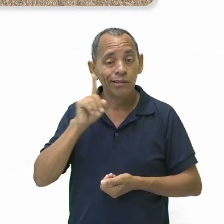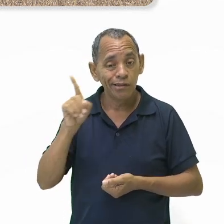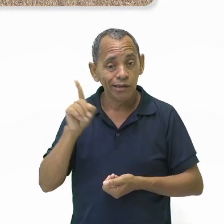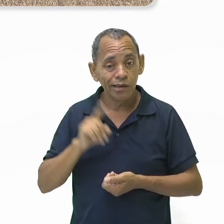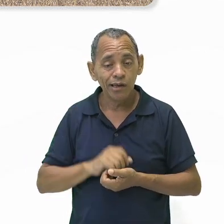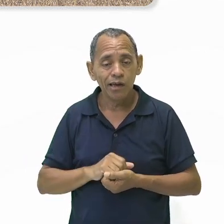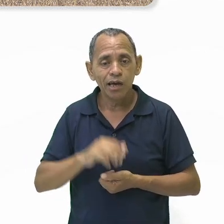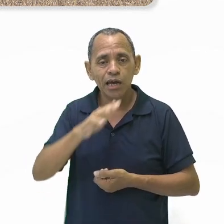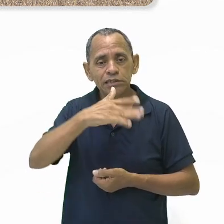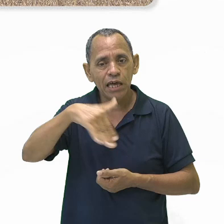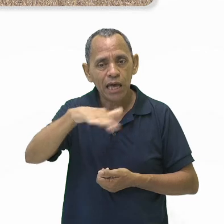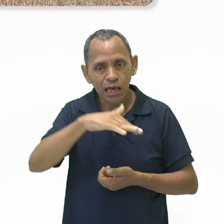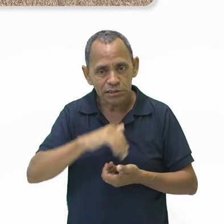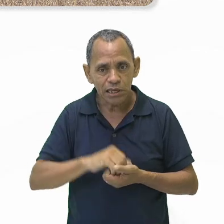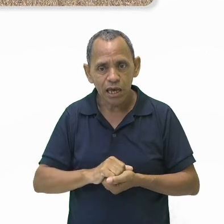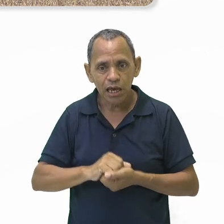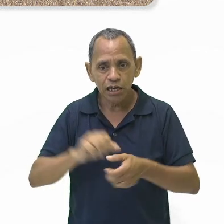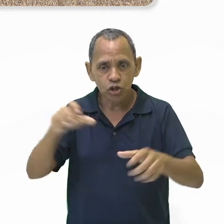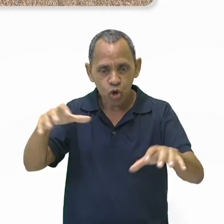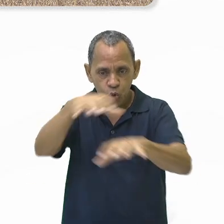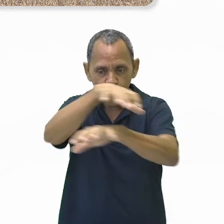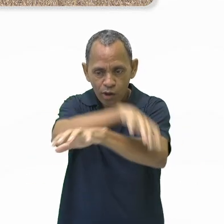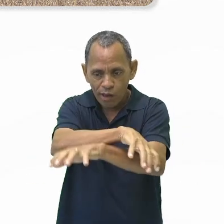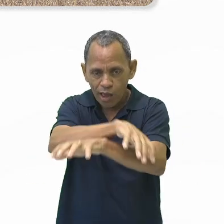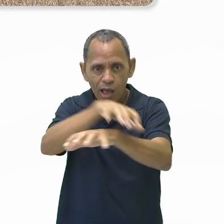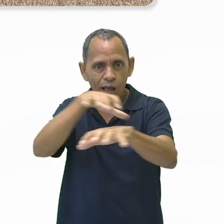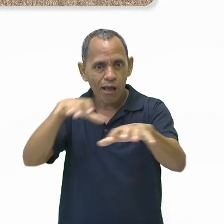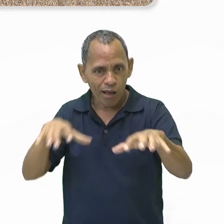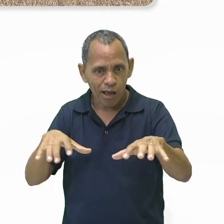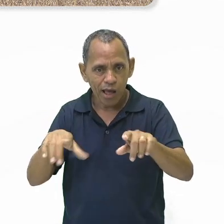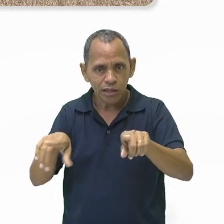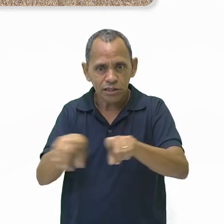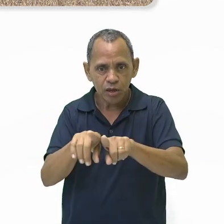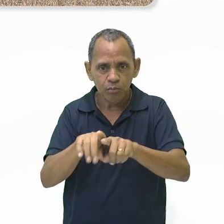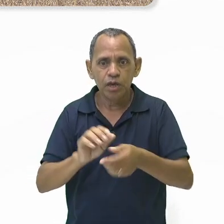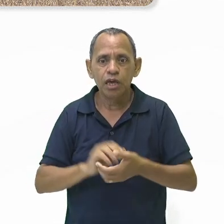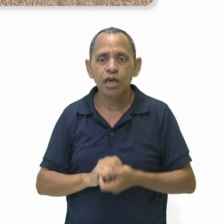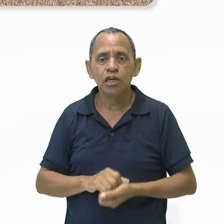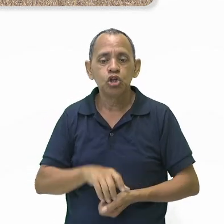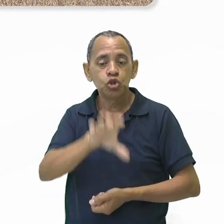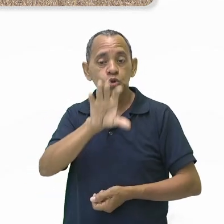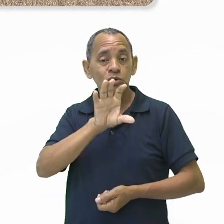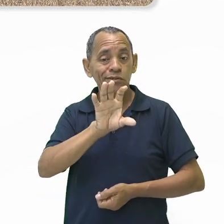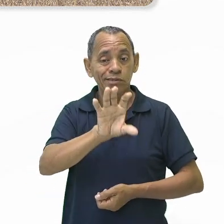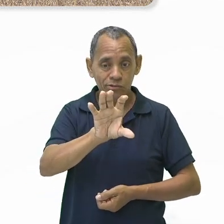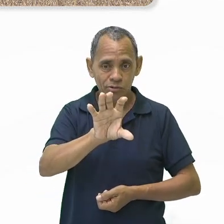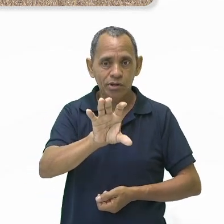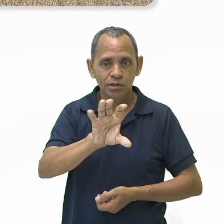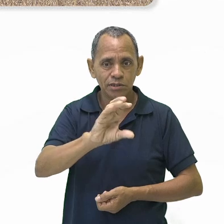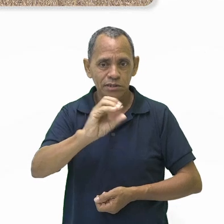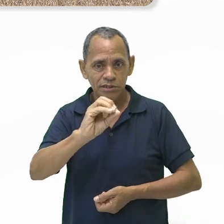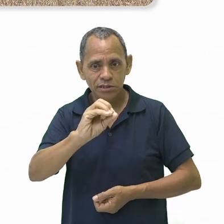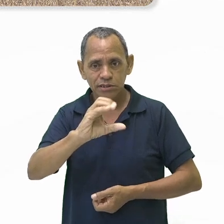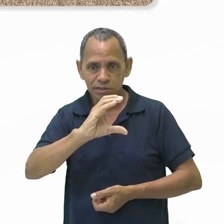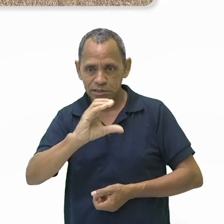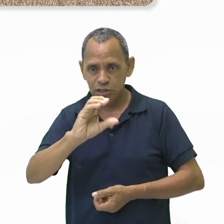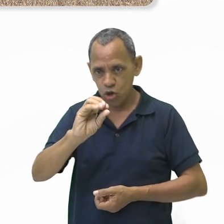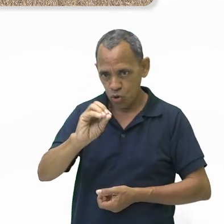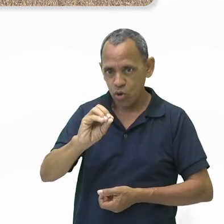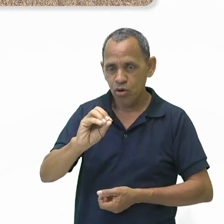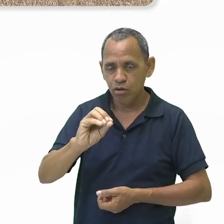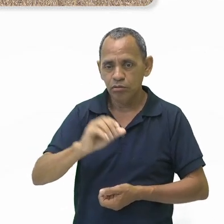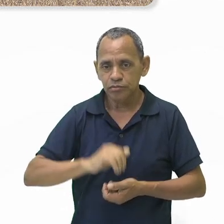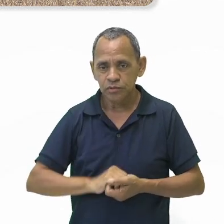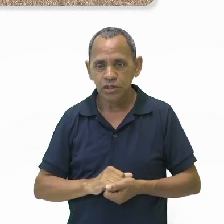no bioma cerrado, que é onde fica ali no centro-oeste brasileiro e tudo mais, né, tem essa característica